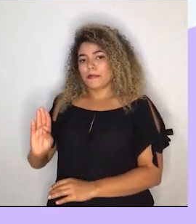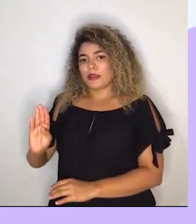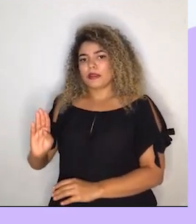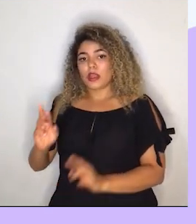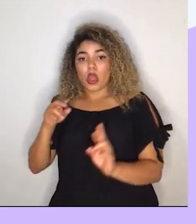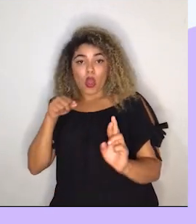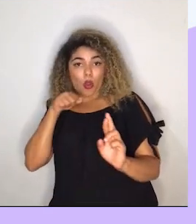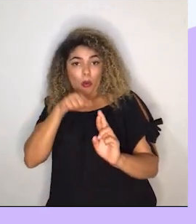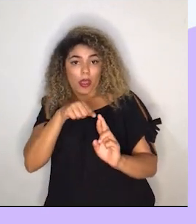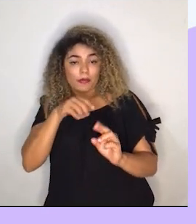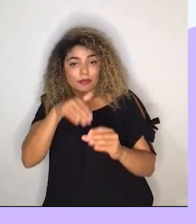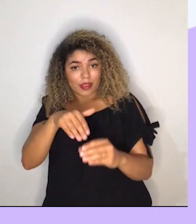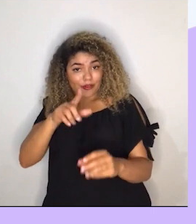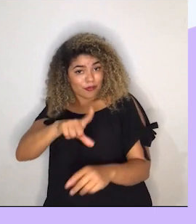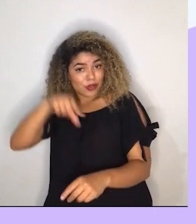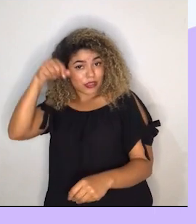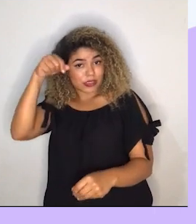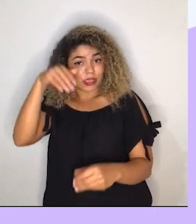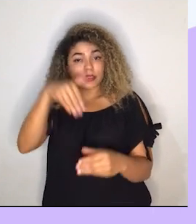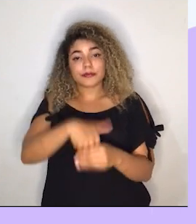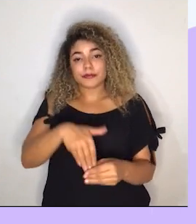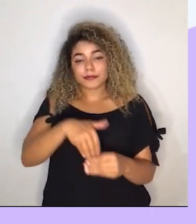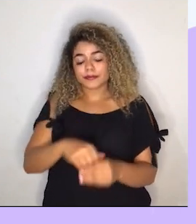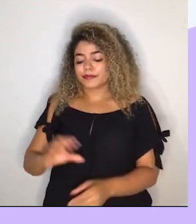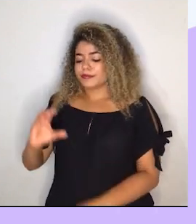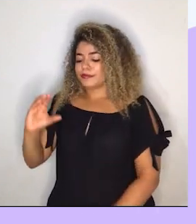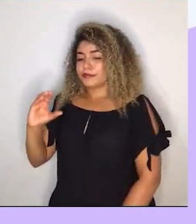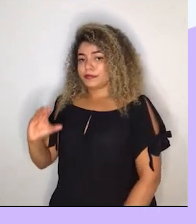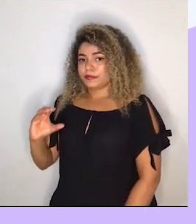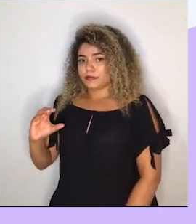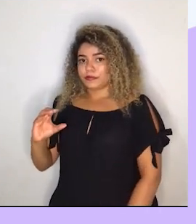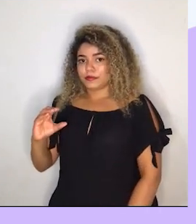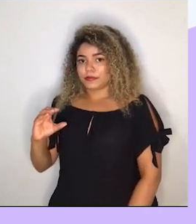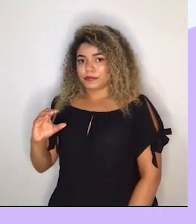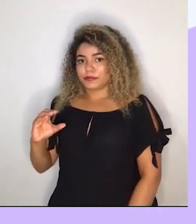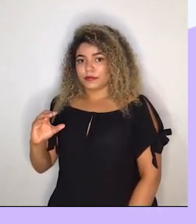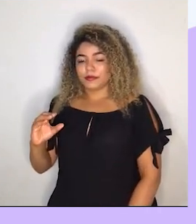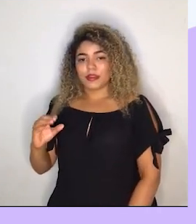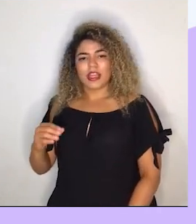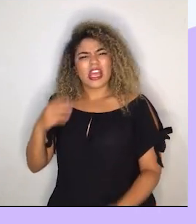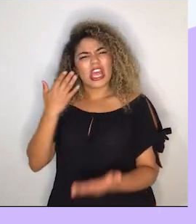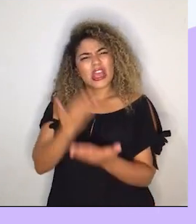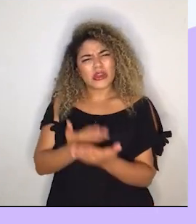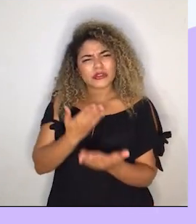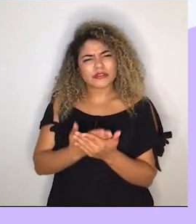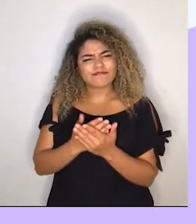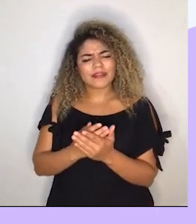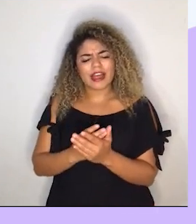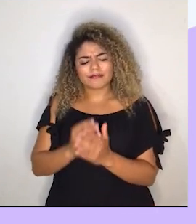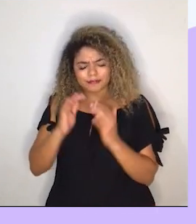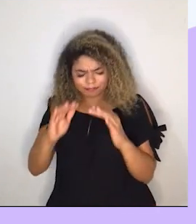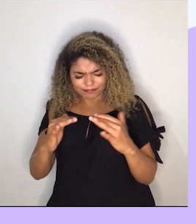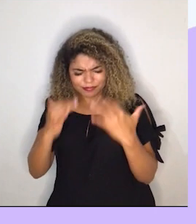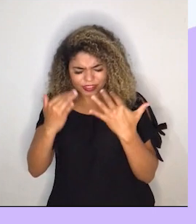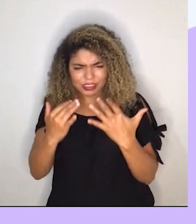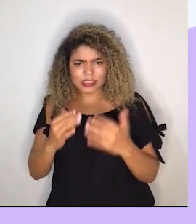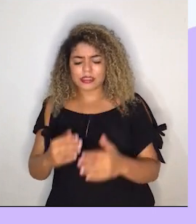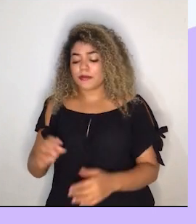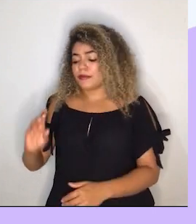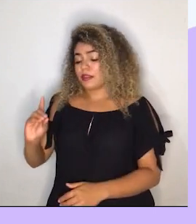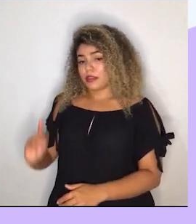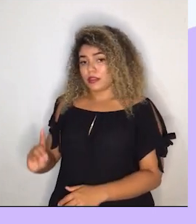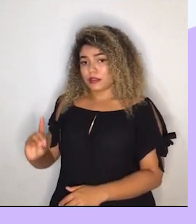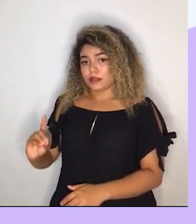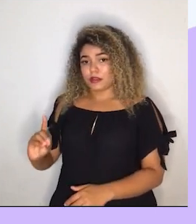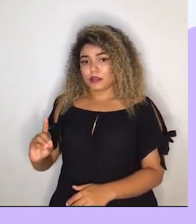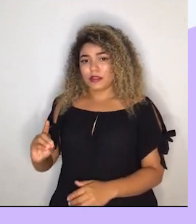o representante de sala foi eleito por votação. Letra C, estava estudando com muita atenção. E letra